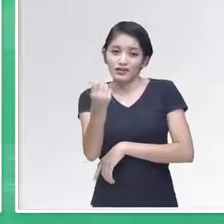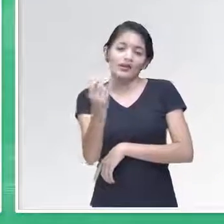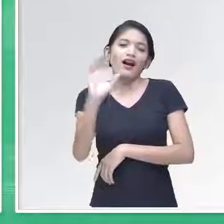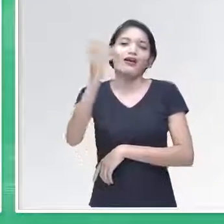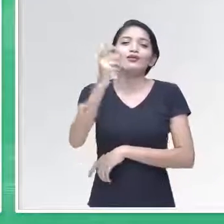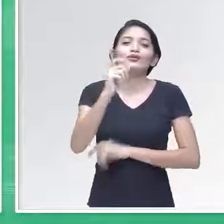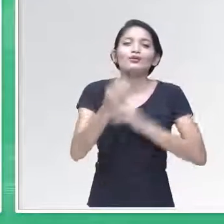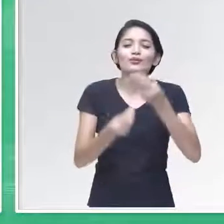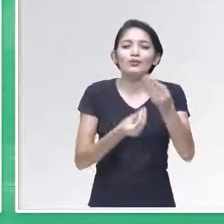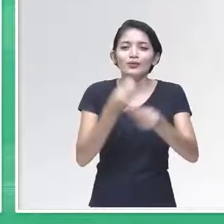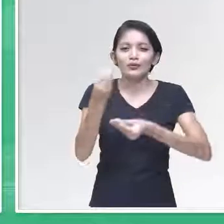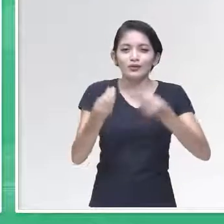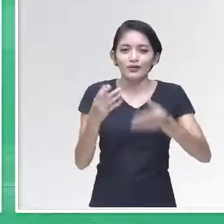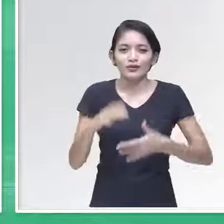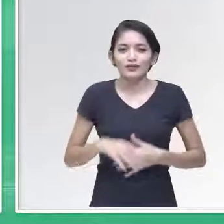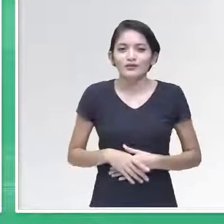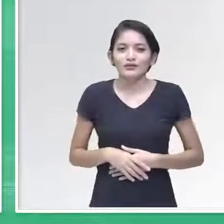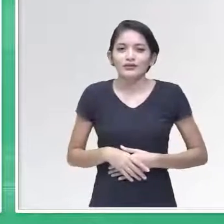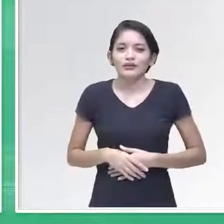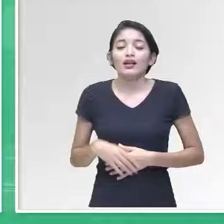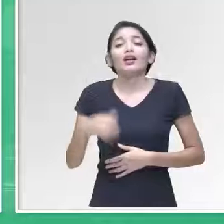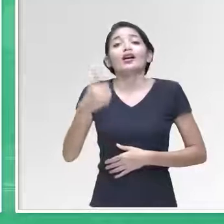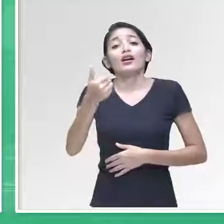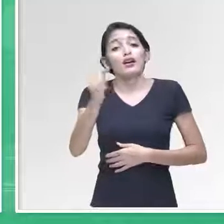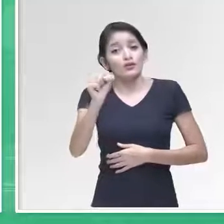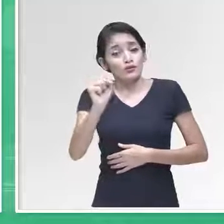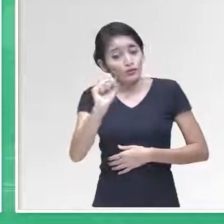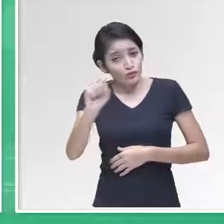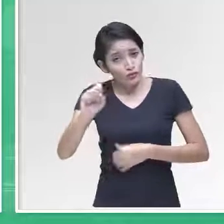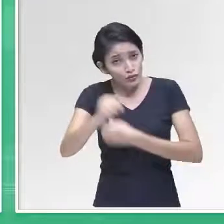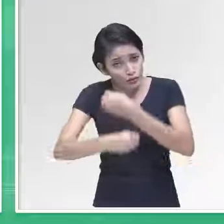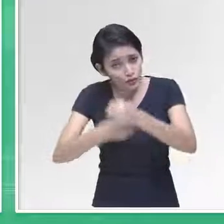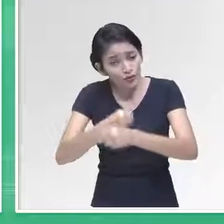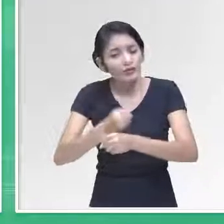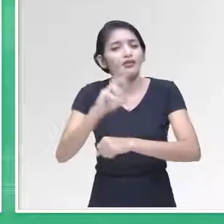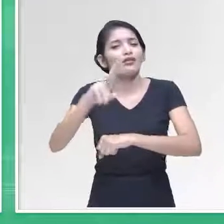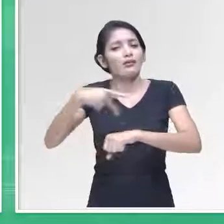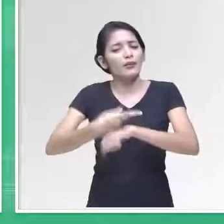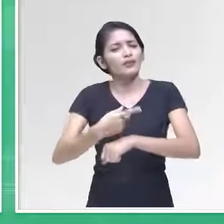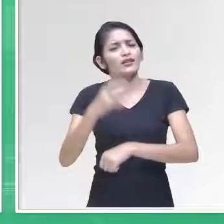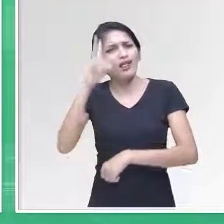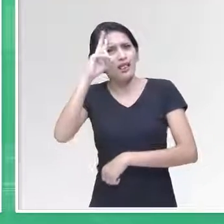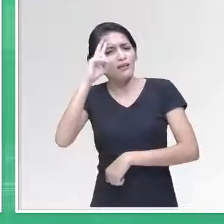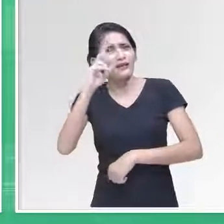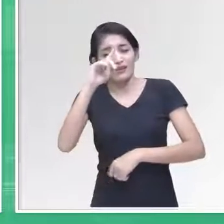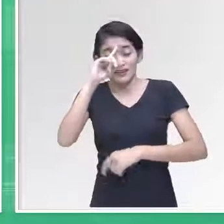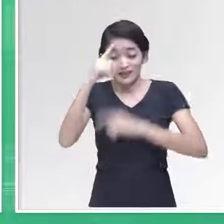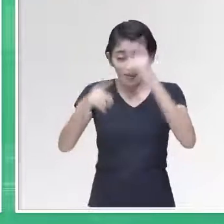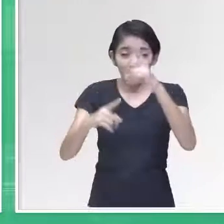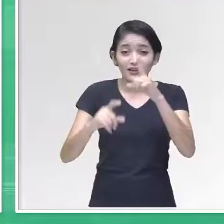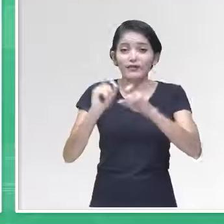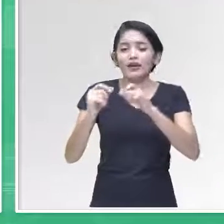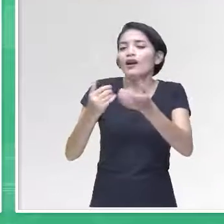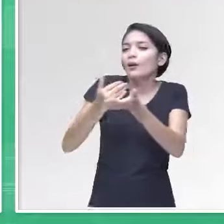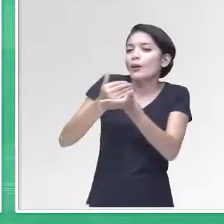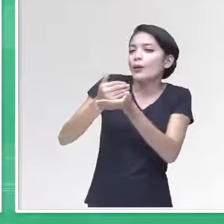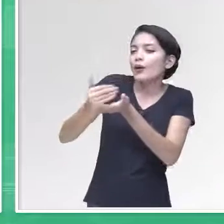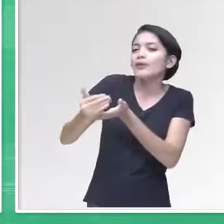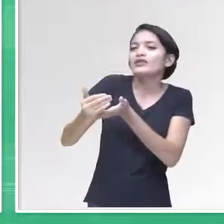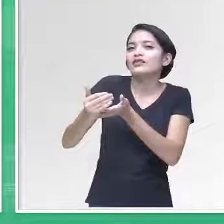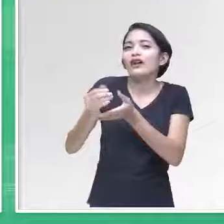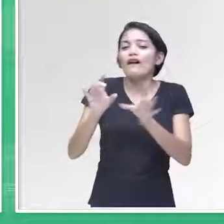aconteceu. 18 anos depois, ele lembrou dessa ideia, né? E começou a venda